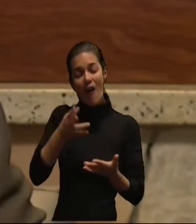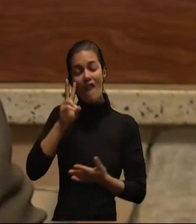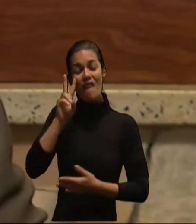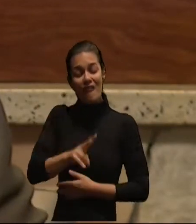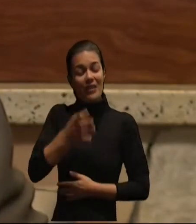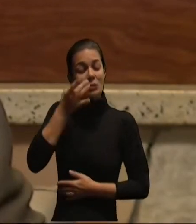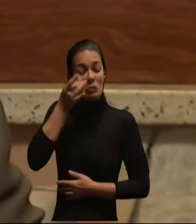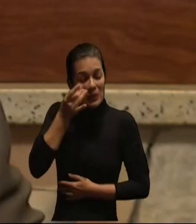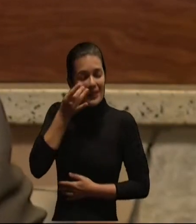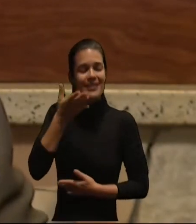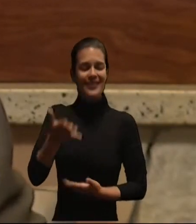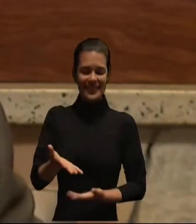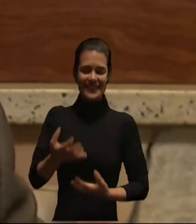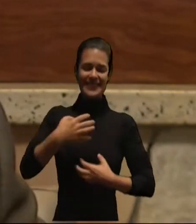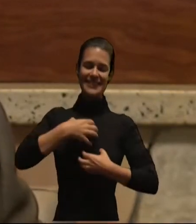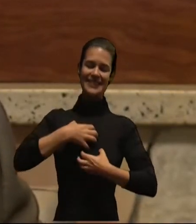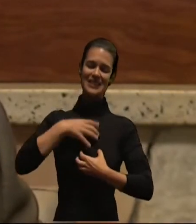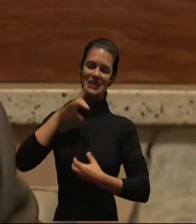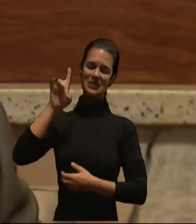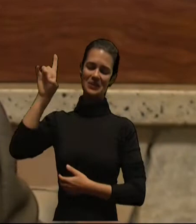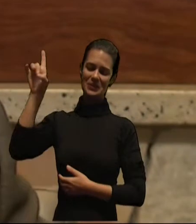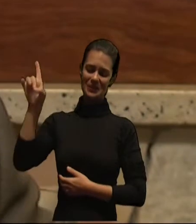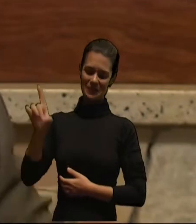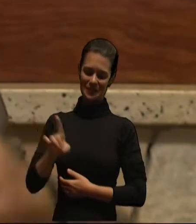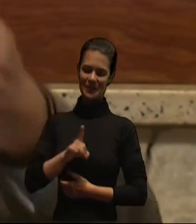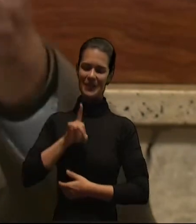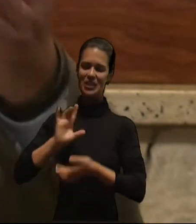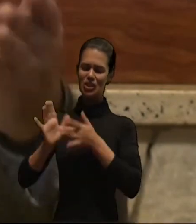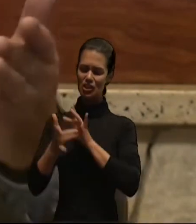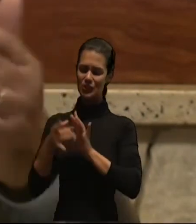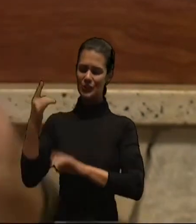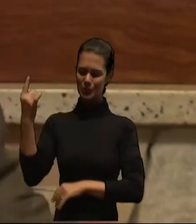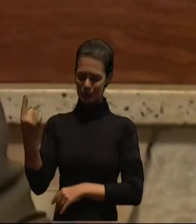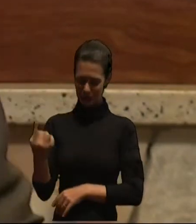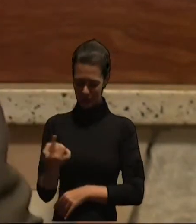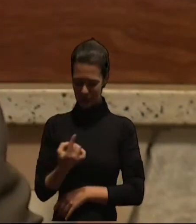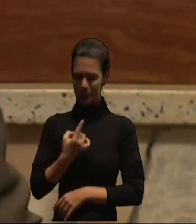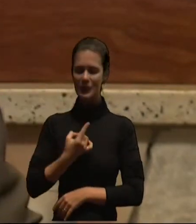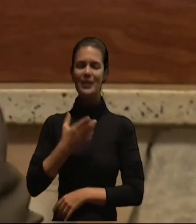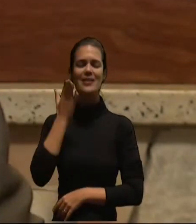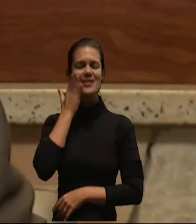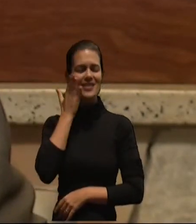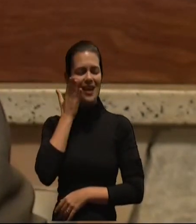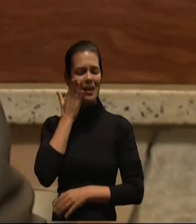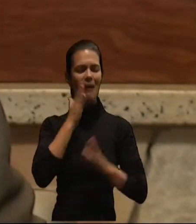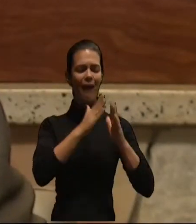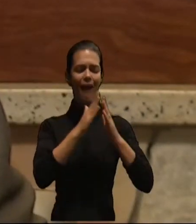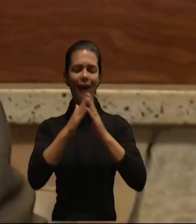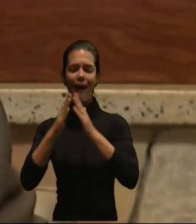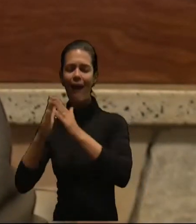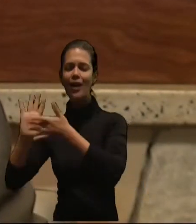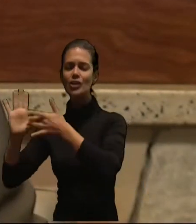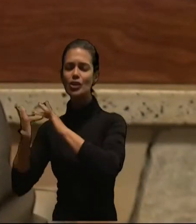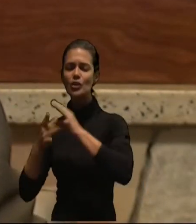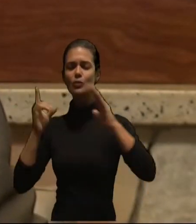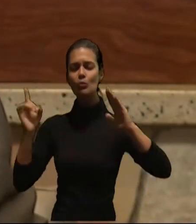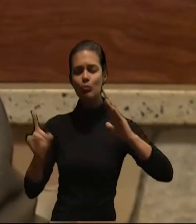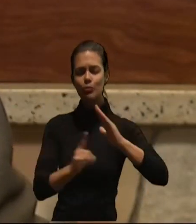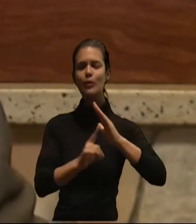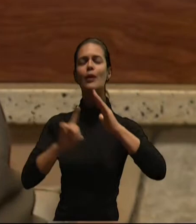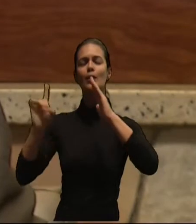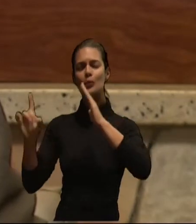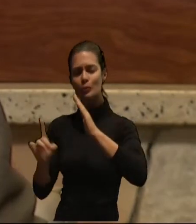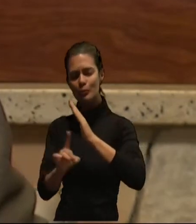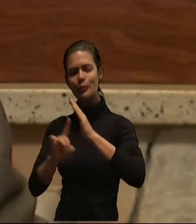falar, sentimos a presença de Jesus aqui. Sabemos que Jesus está em cada lar, em cada casa neste momento, e de maneira